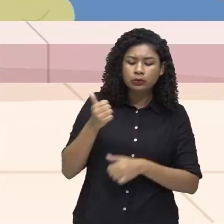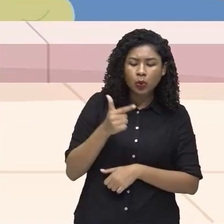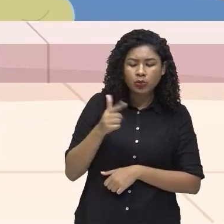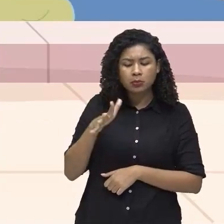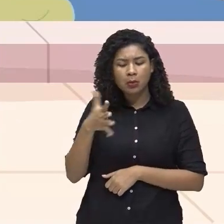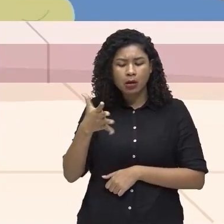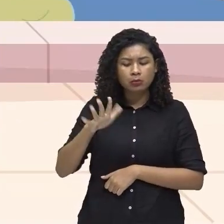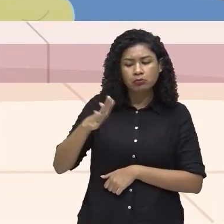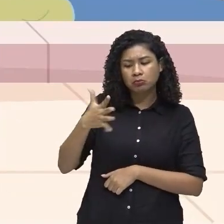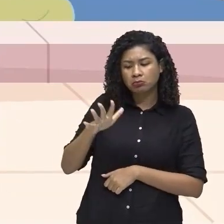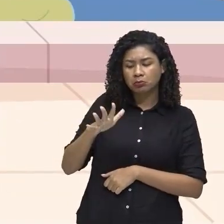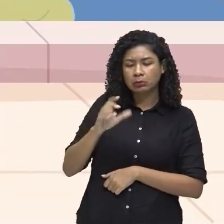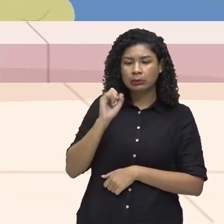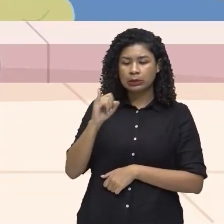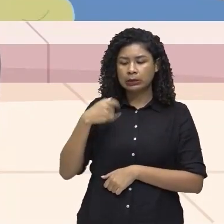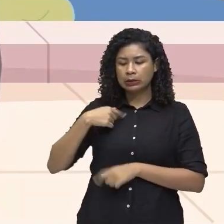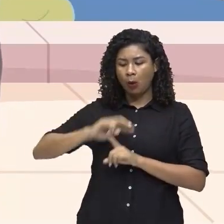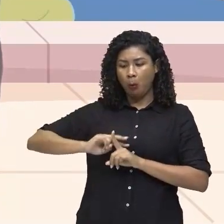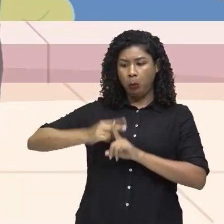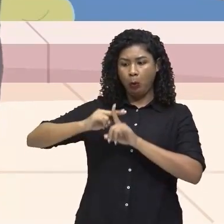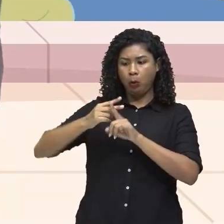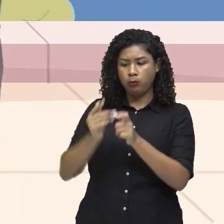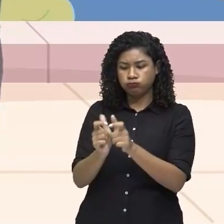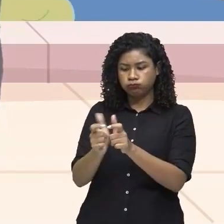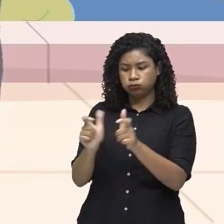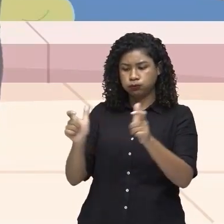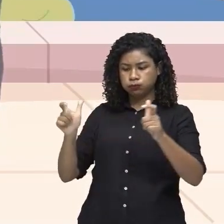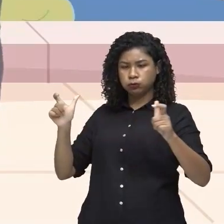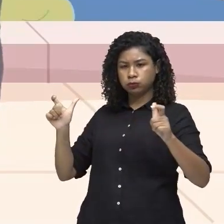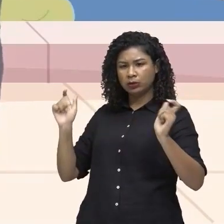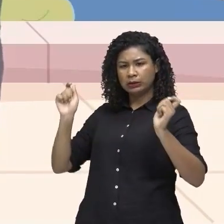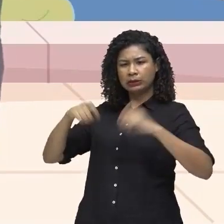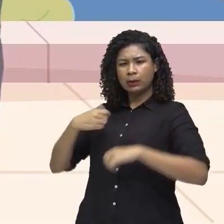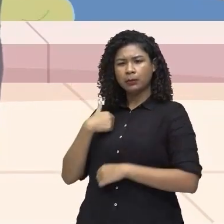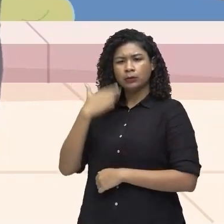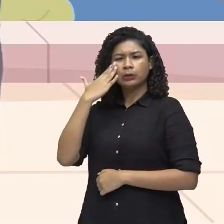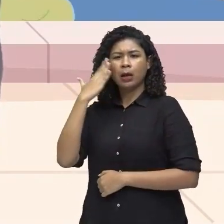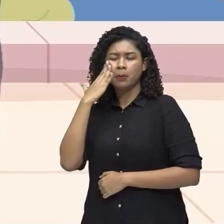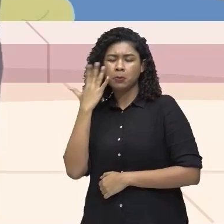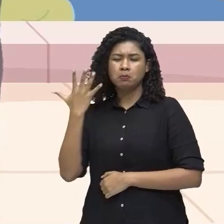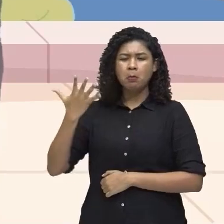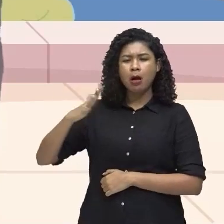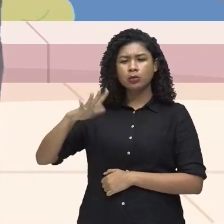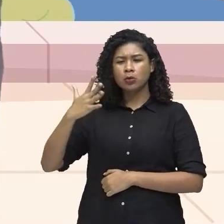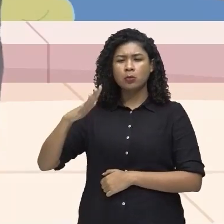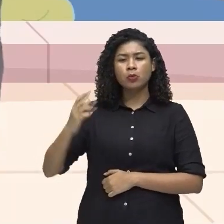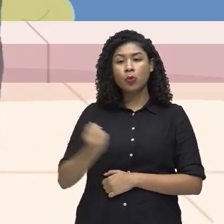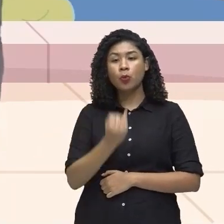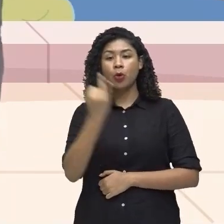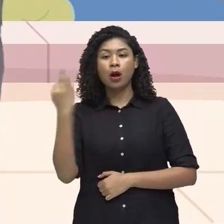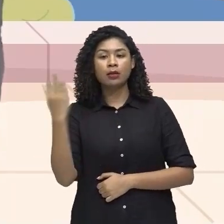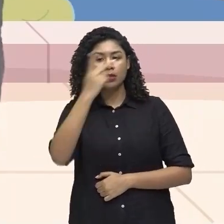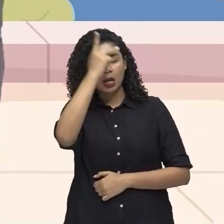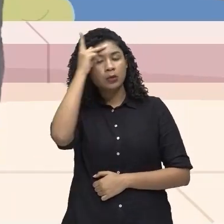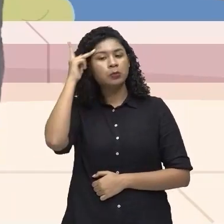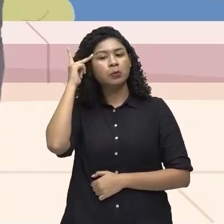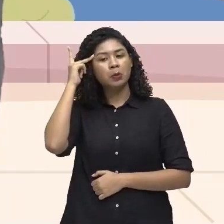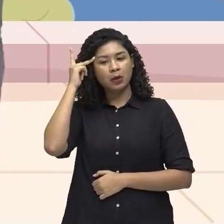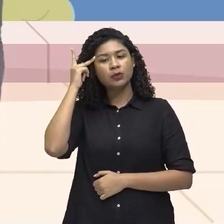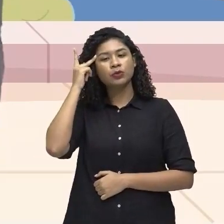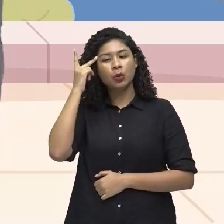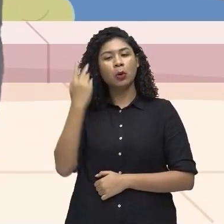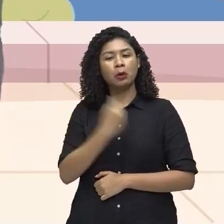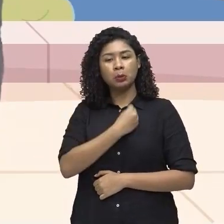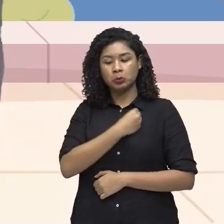isso para a multidão como um todo, eu consigo estimar, não é um cálculo preciso, é estimar a quantidade que está passando